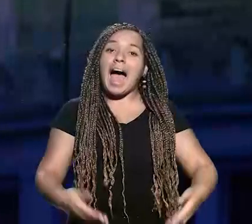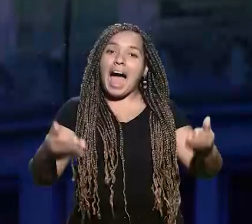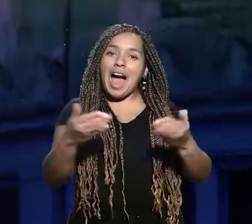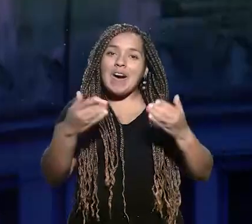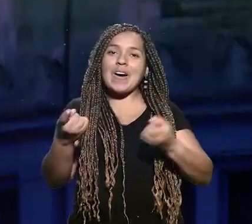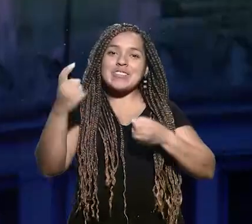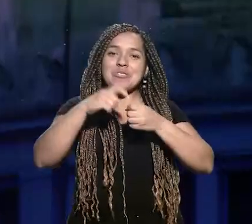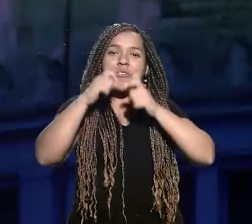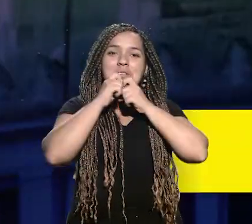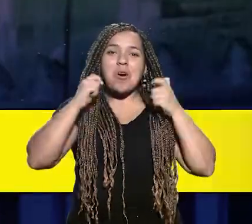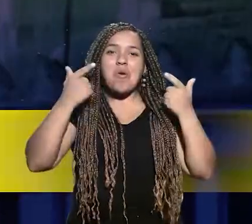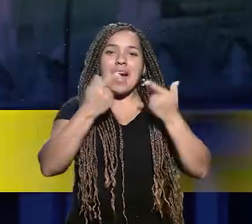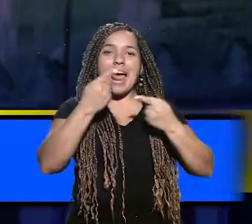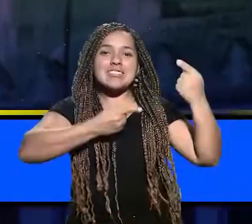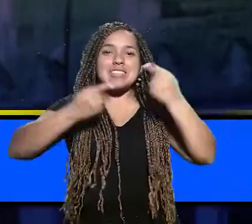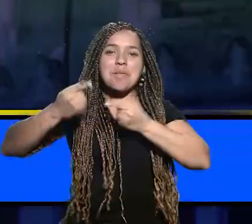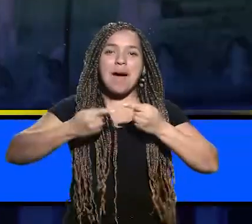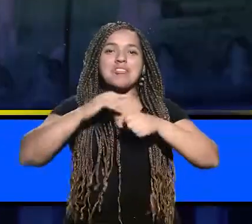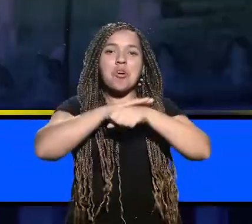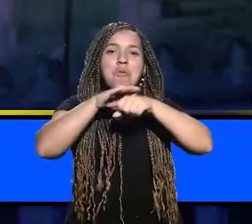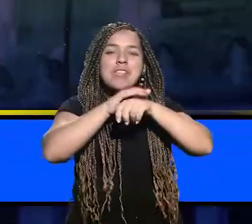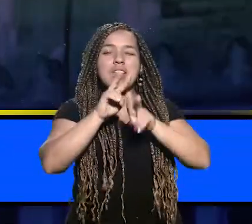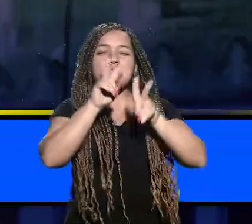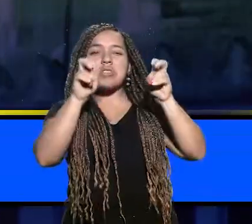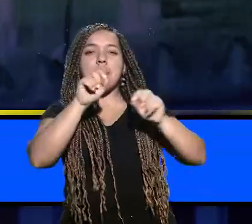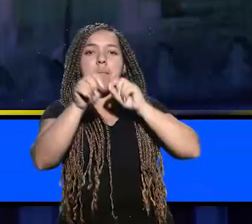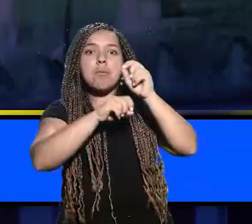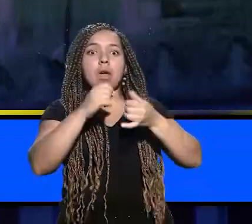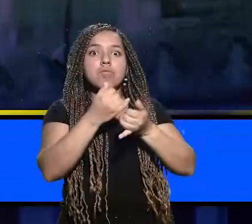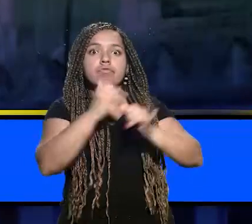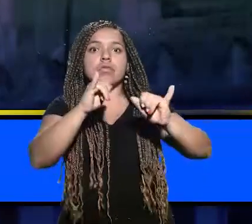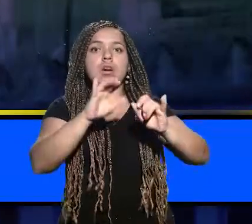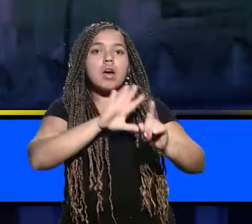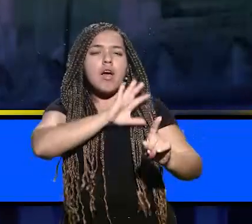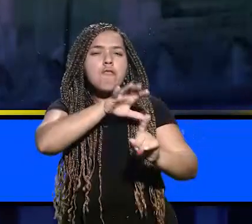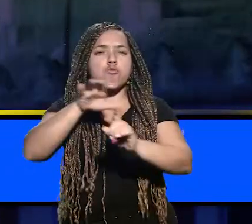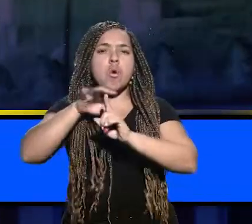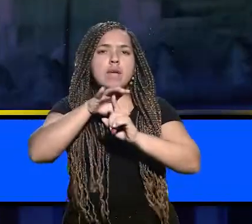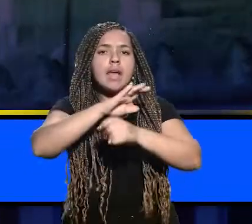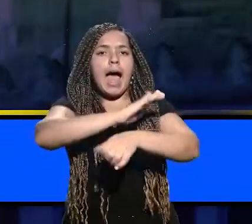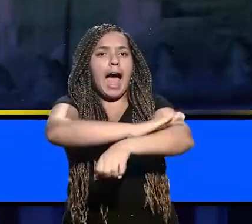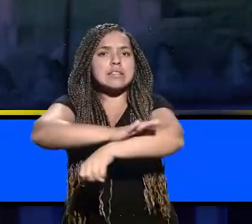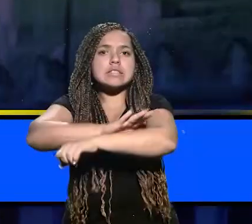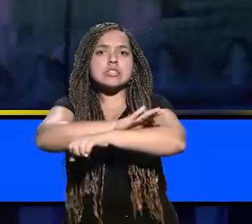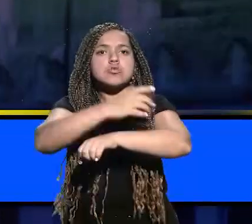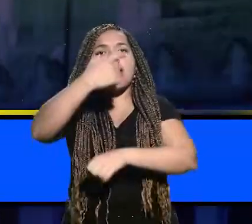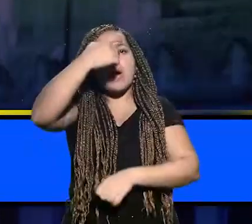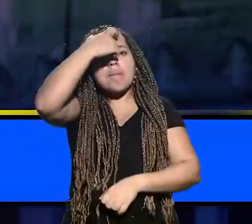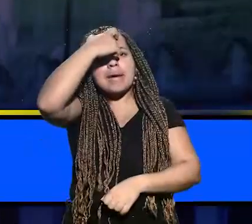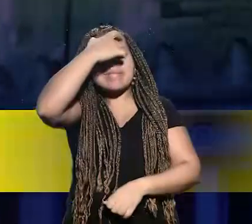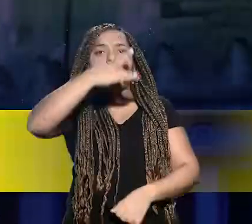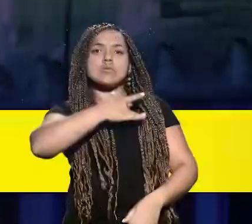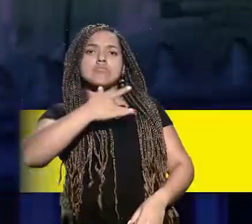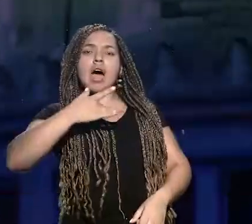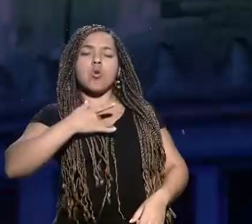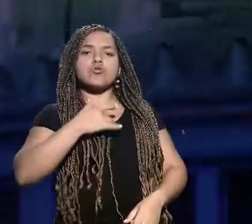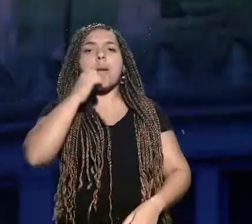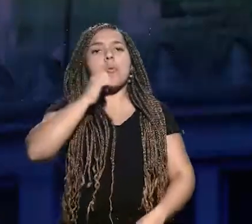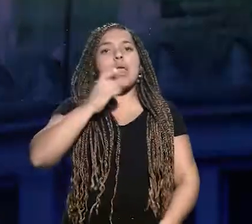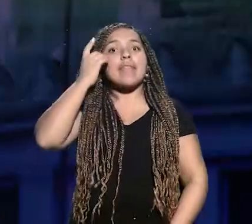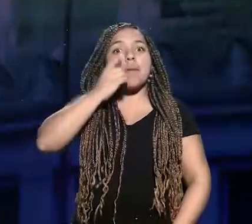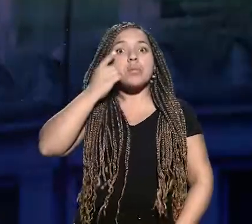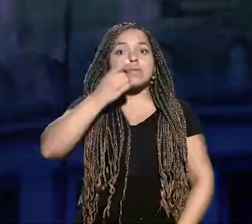Estamos de volta com o Alerj Debate. Conversamos hoje sobre o impacto do racismo na saúde mental. Deputada, a senhora foi